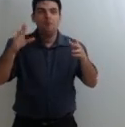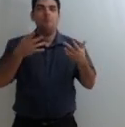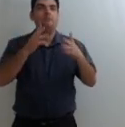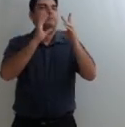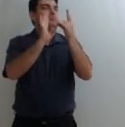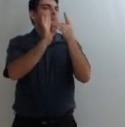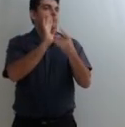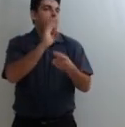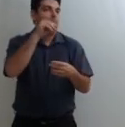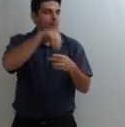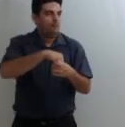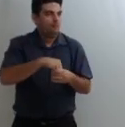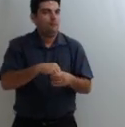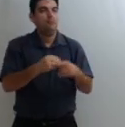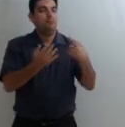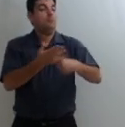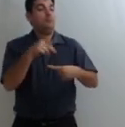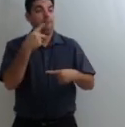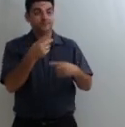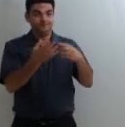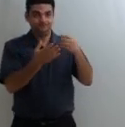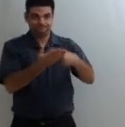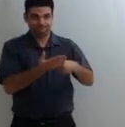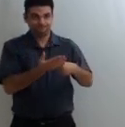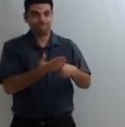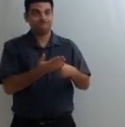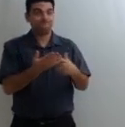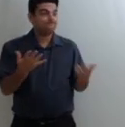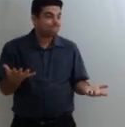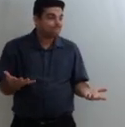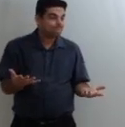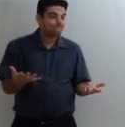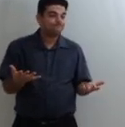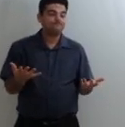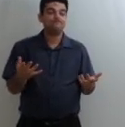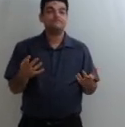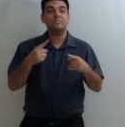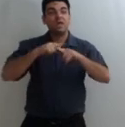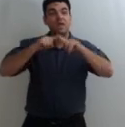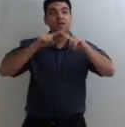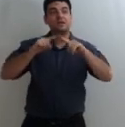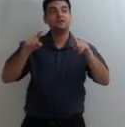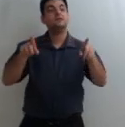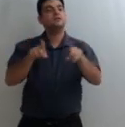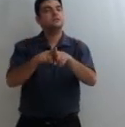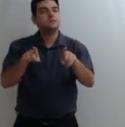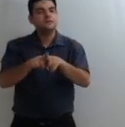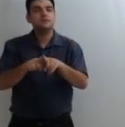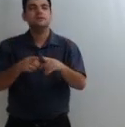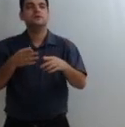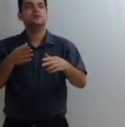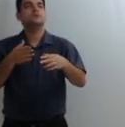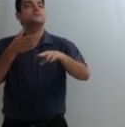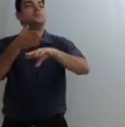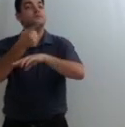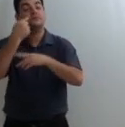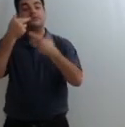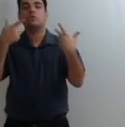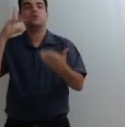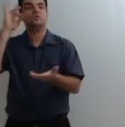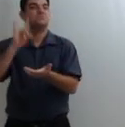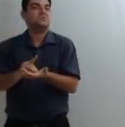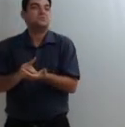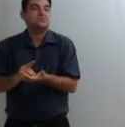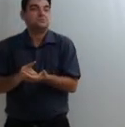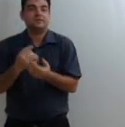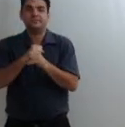do acordo recorrido, como não seria necessário a incursão ao campo fato probatório. Não tinha como,